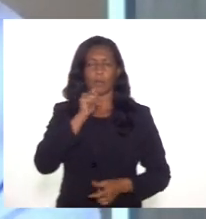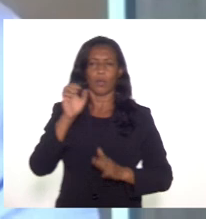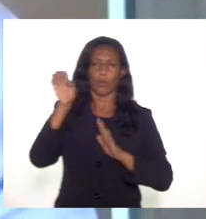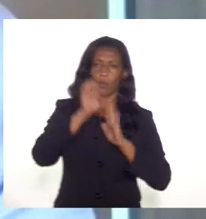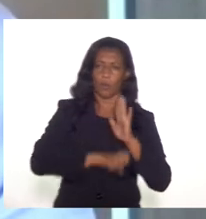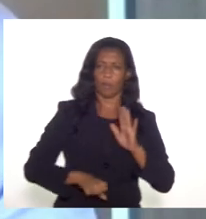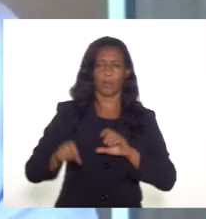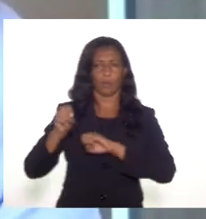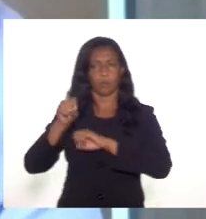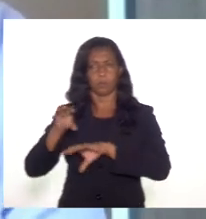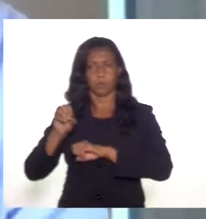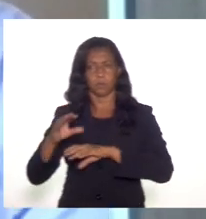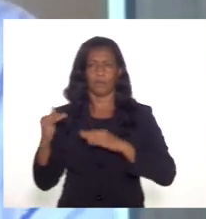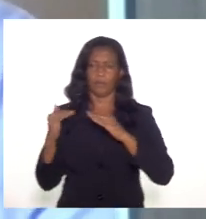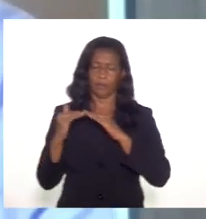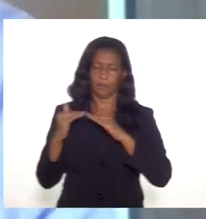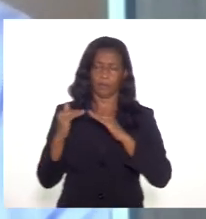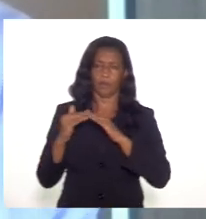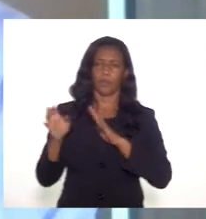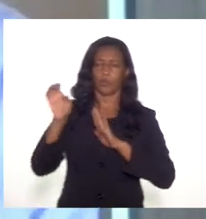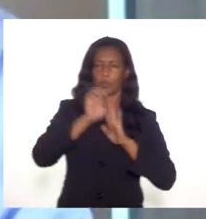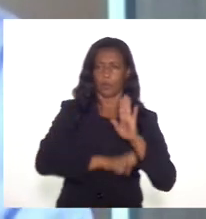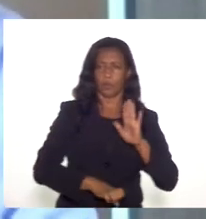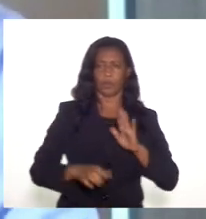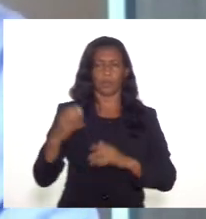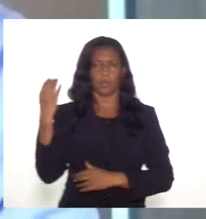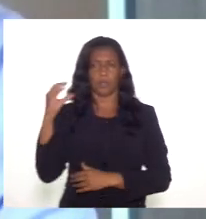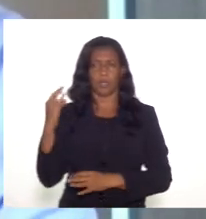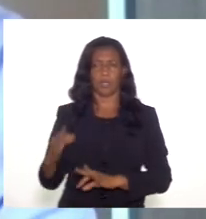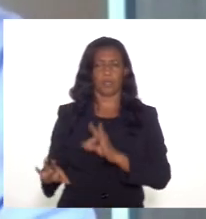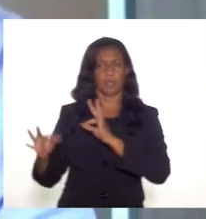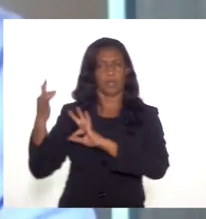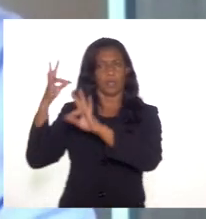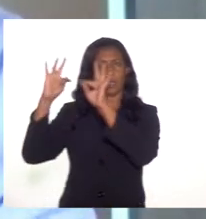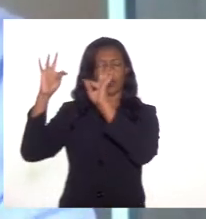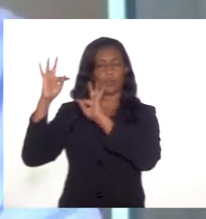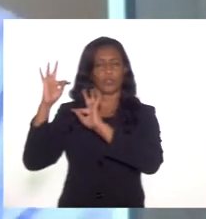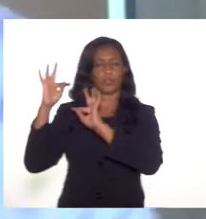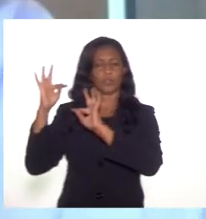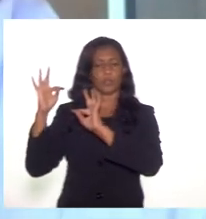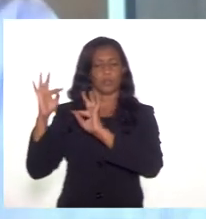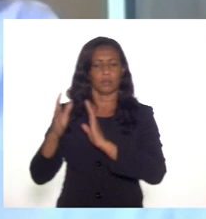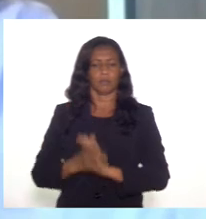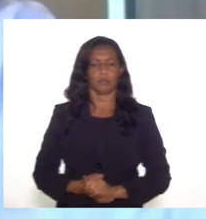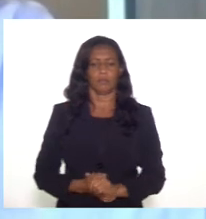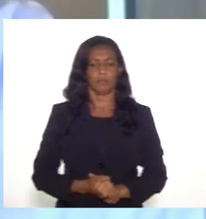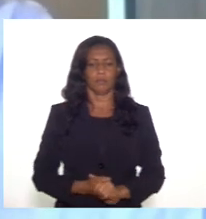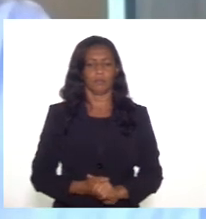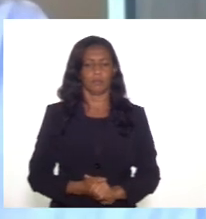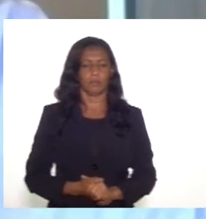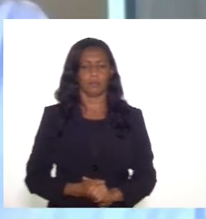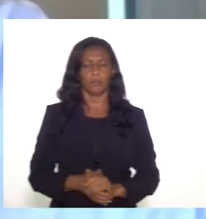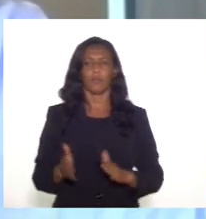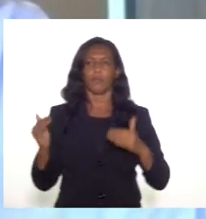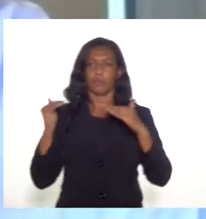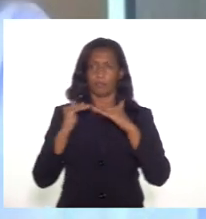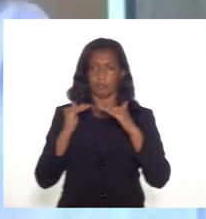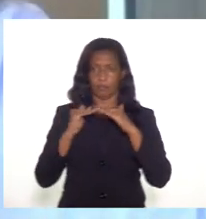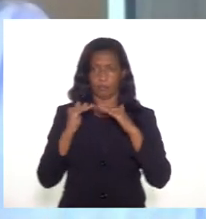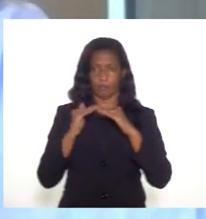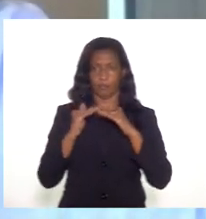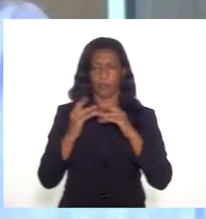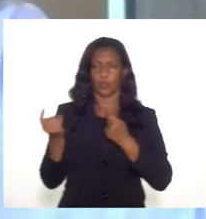emendas de educação, favoráveis com emendas de ciências e tecnologia, favorável